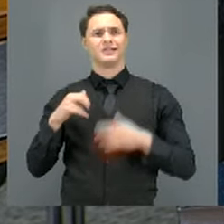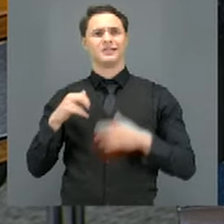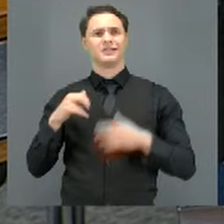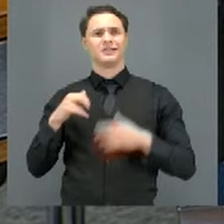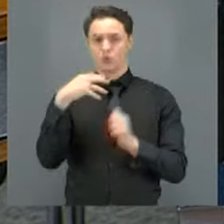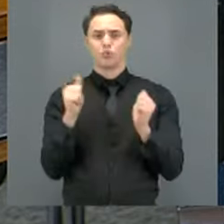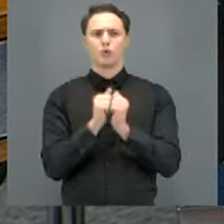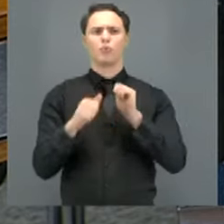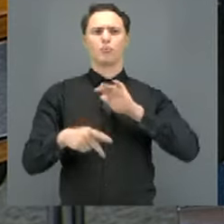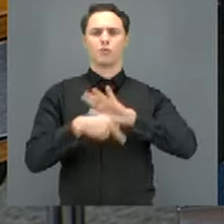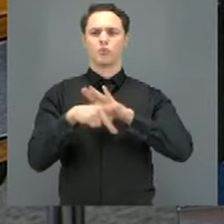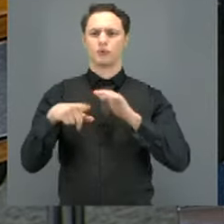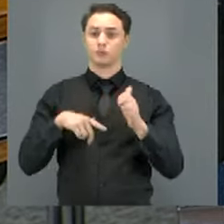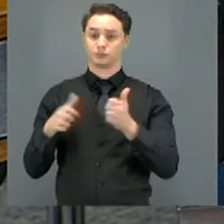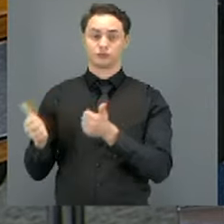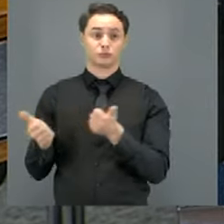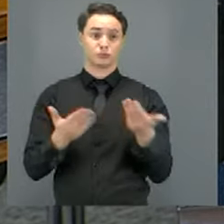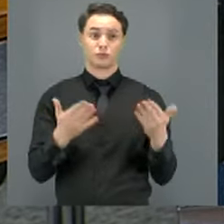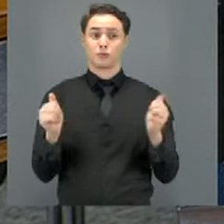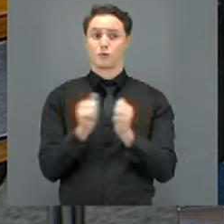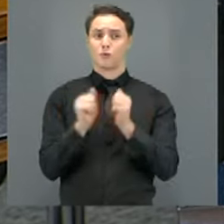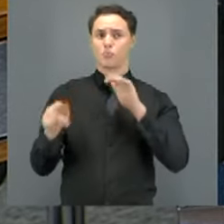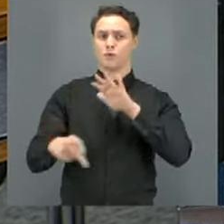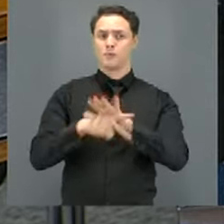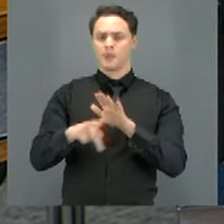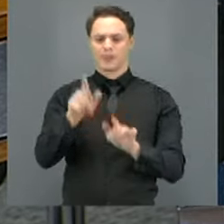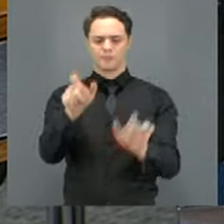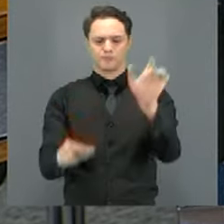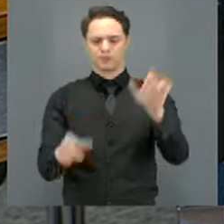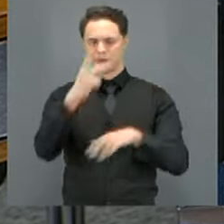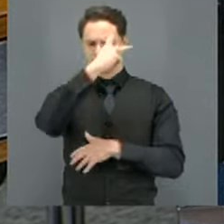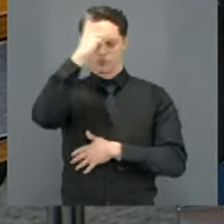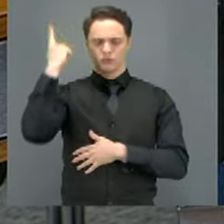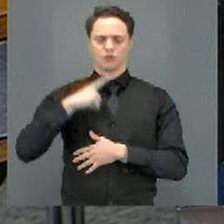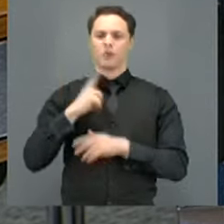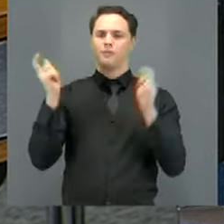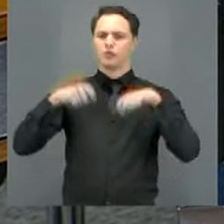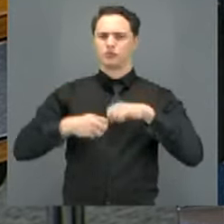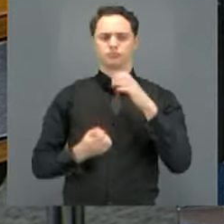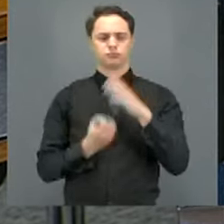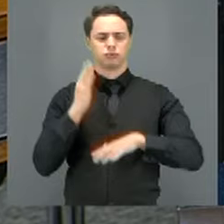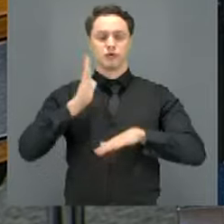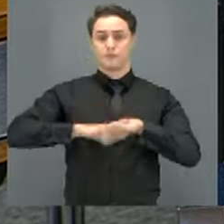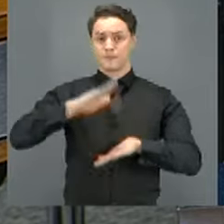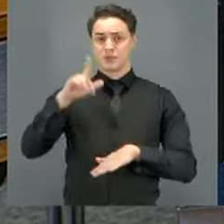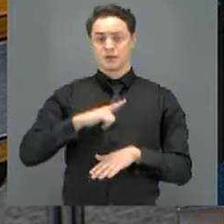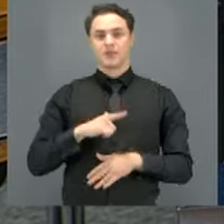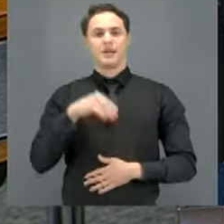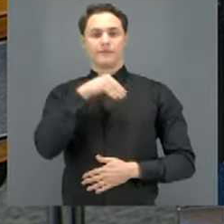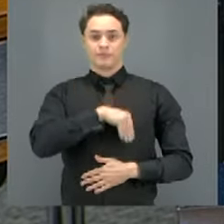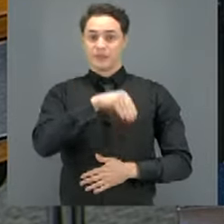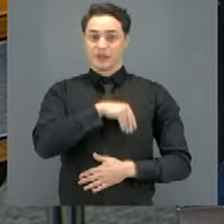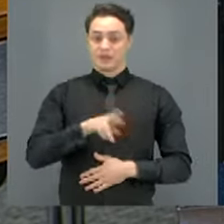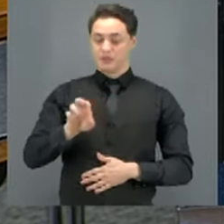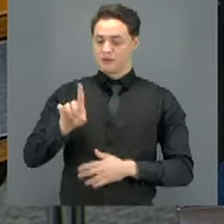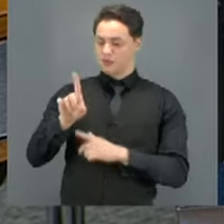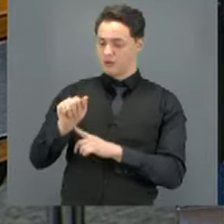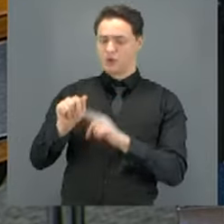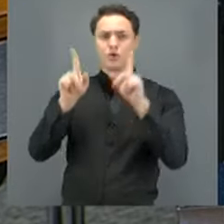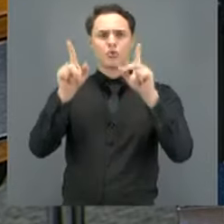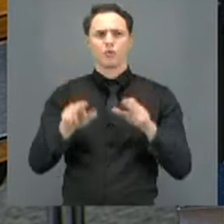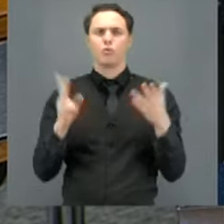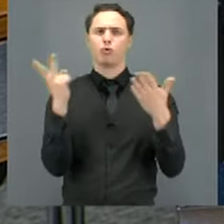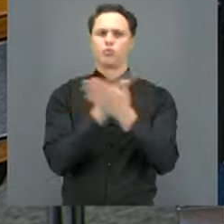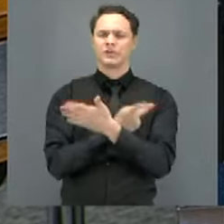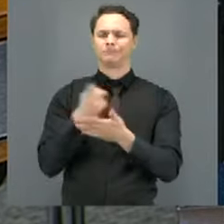vão dar oportunidade para que essas pessoas venham a produzir, ter a sua renda própria, como foi dito aqui. Eles